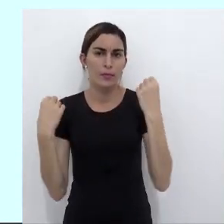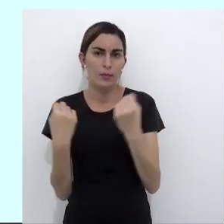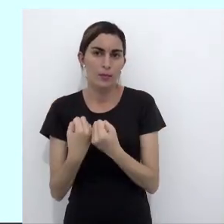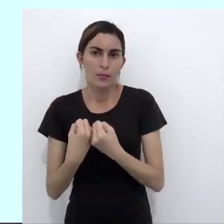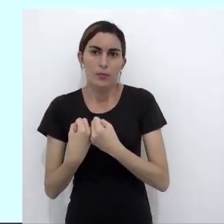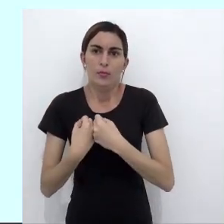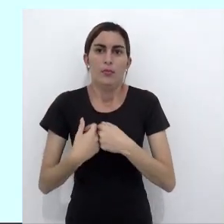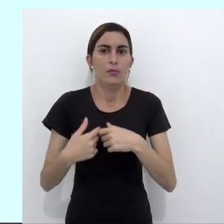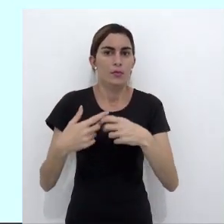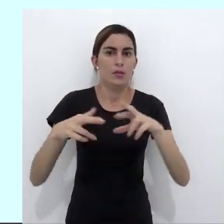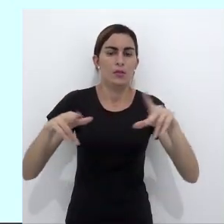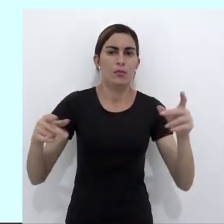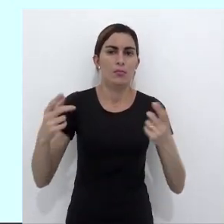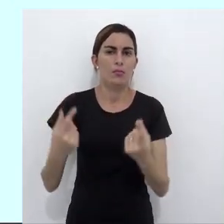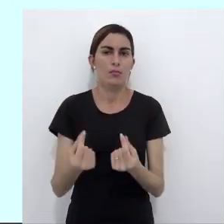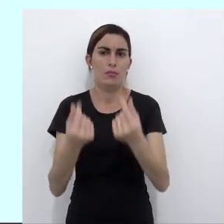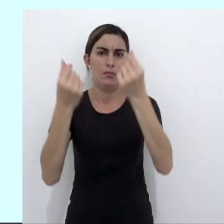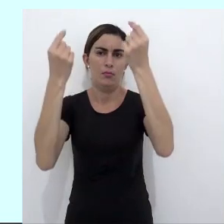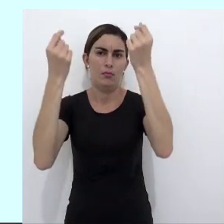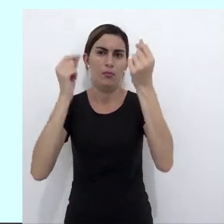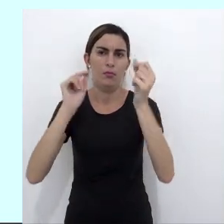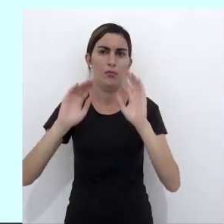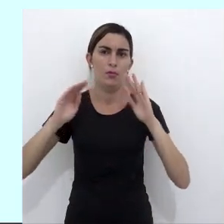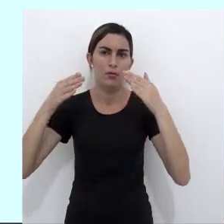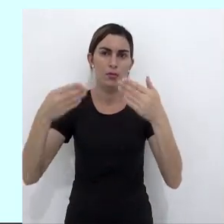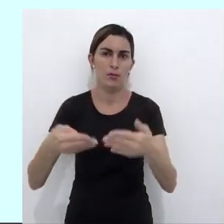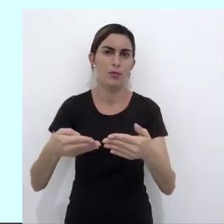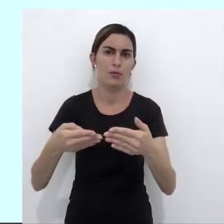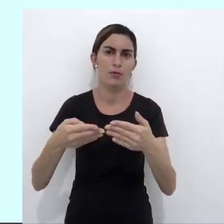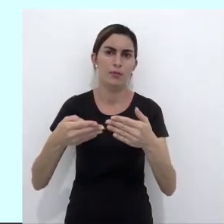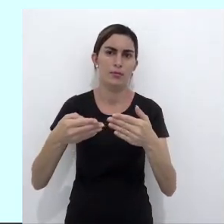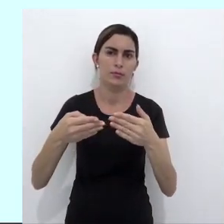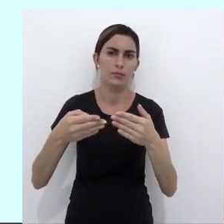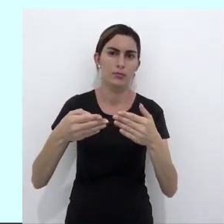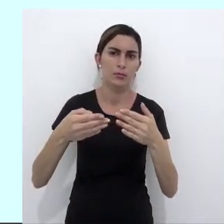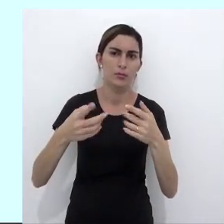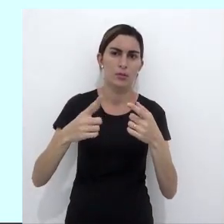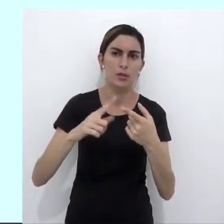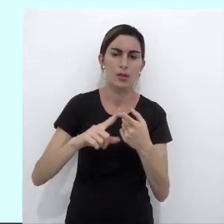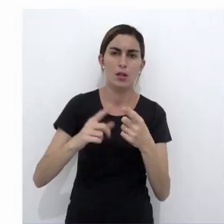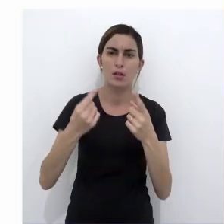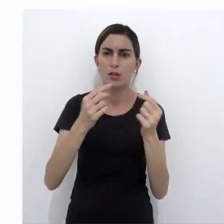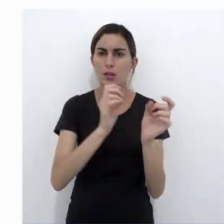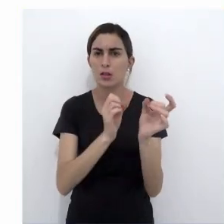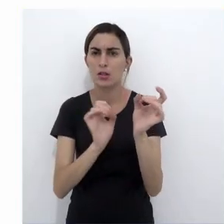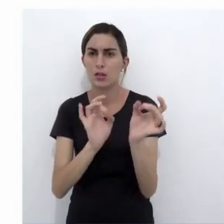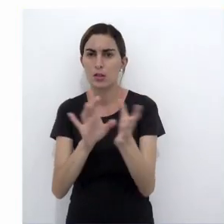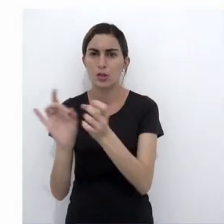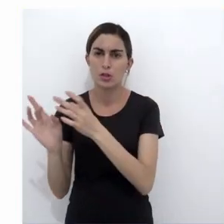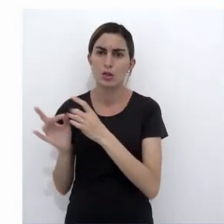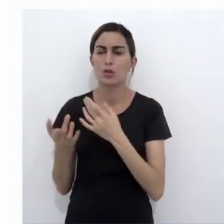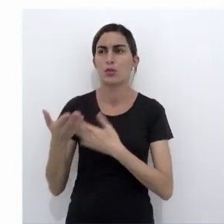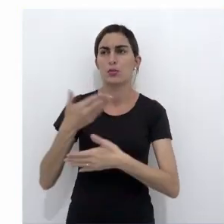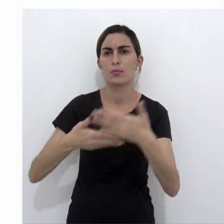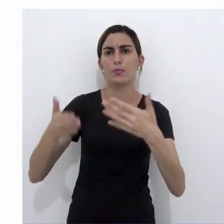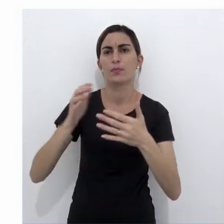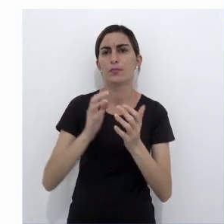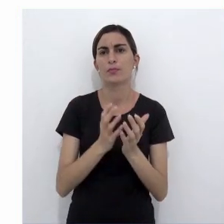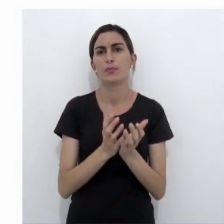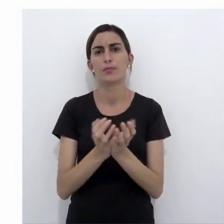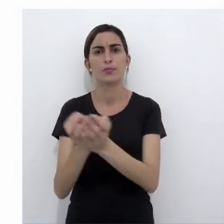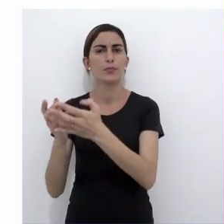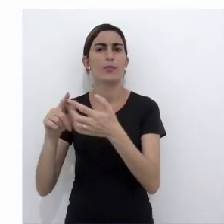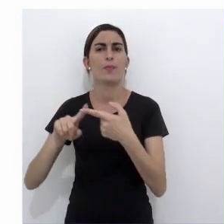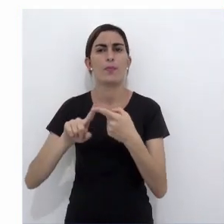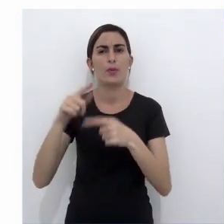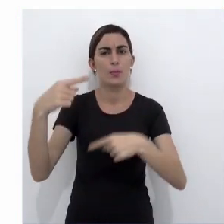sociedade e uma economia bastante voltada para a agroexportação. Iremos analisar no segundo reinado